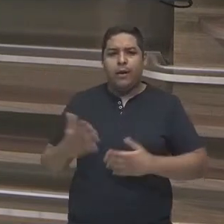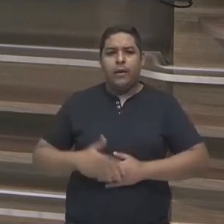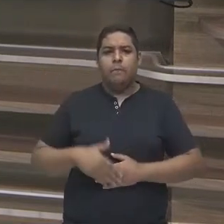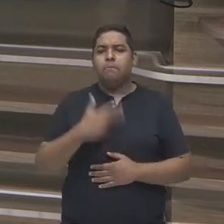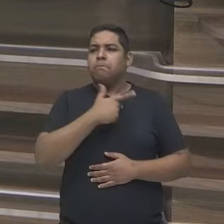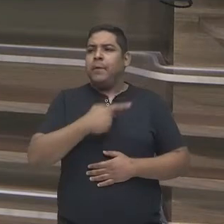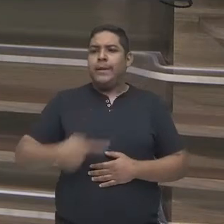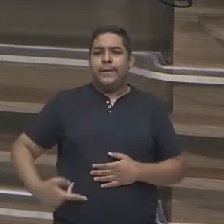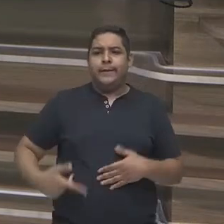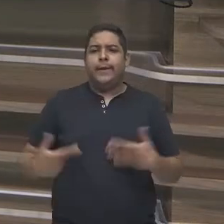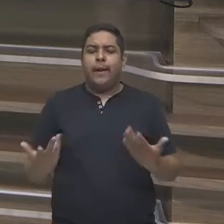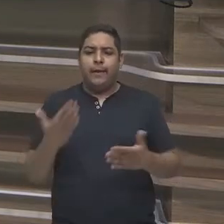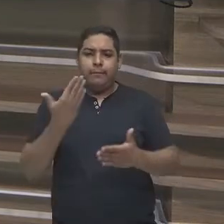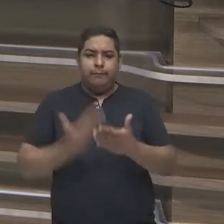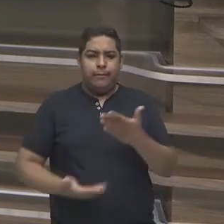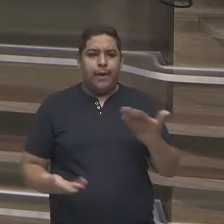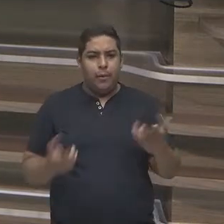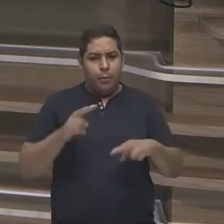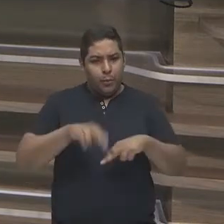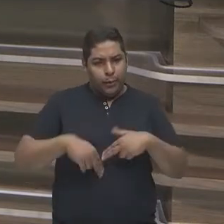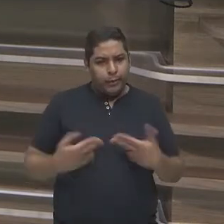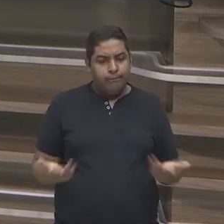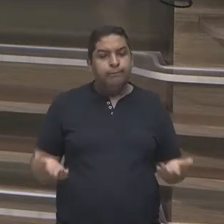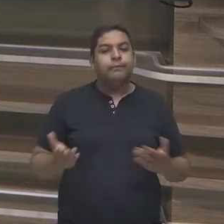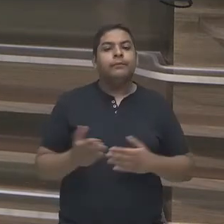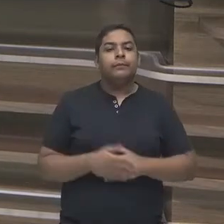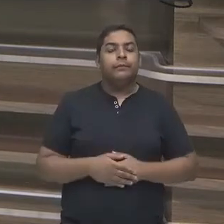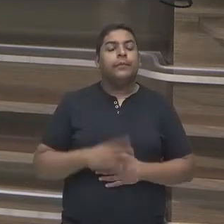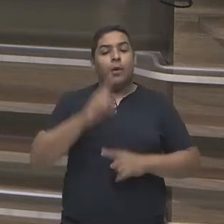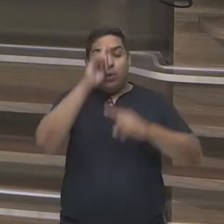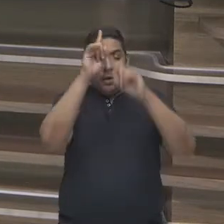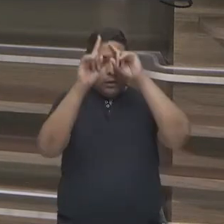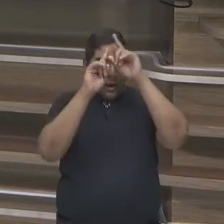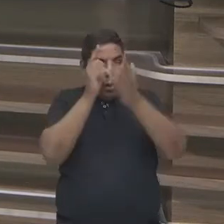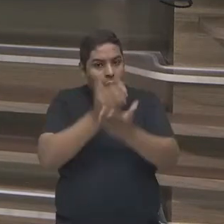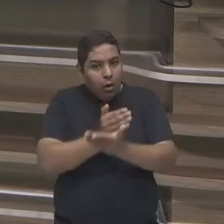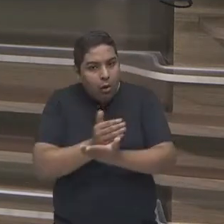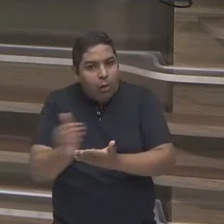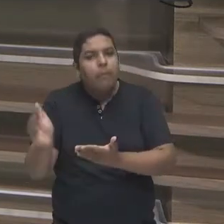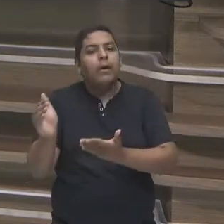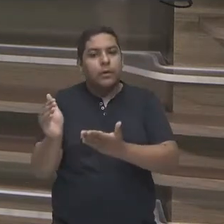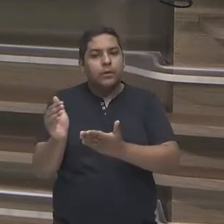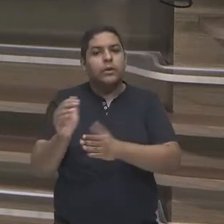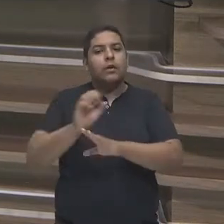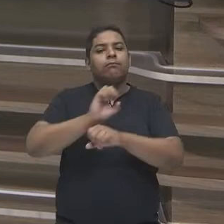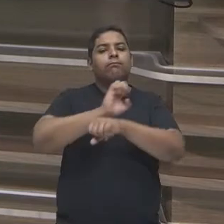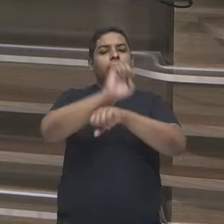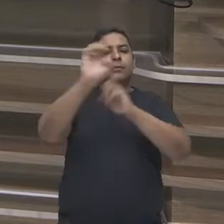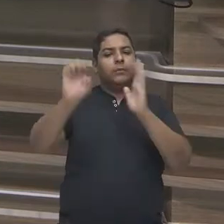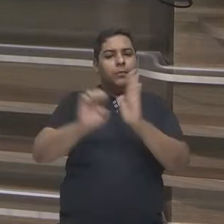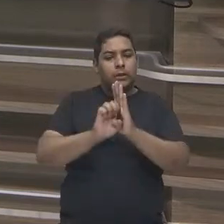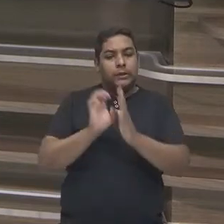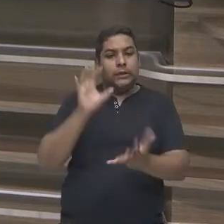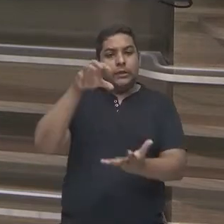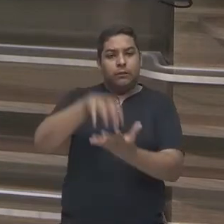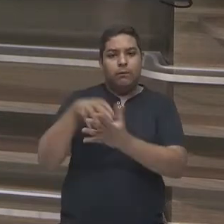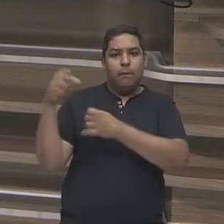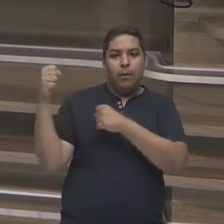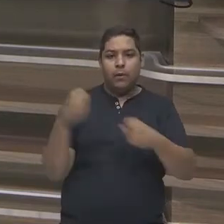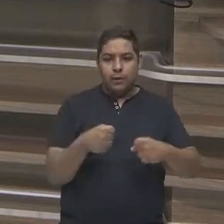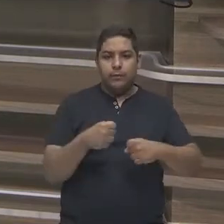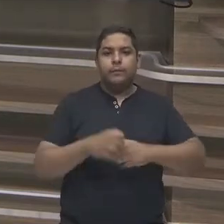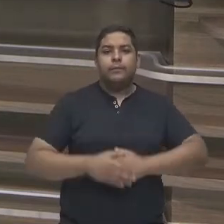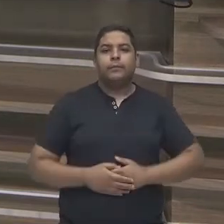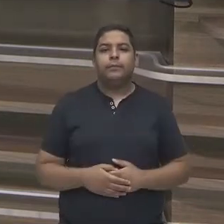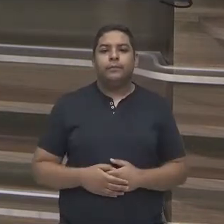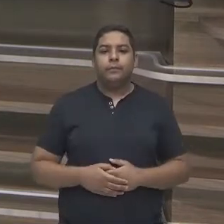presidente, então se começa essa ideia. Então, uma das características do regime totalitário é vamos centralizar o poder. Centralizando o